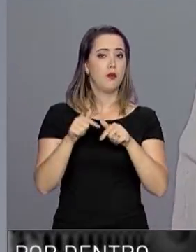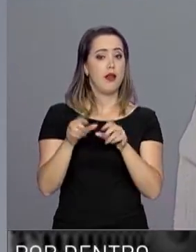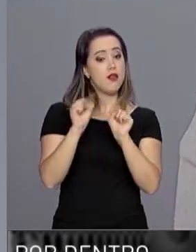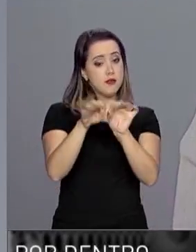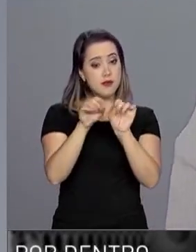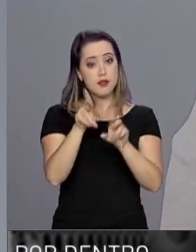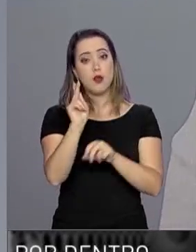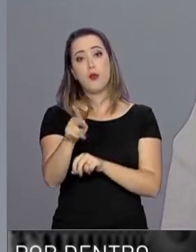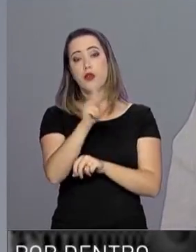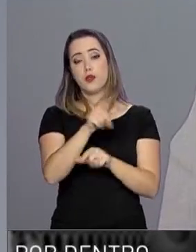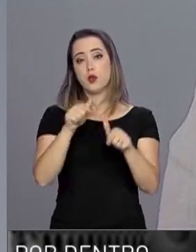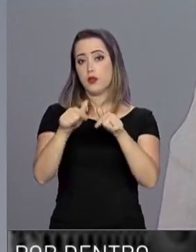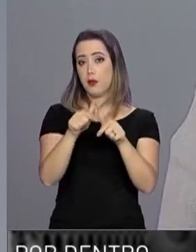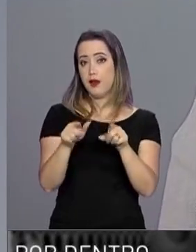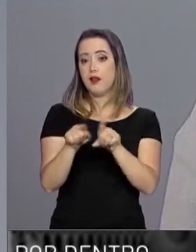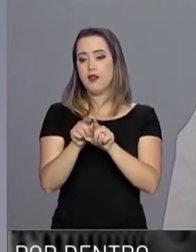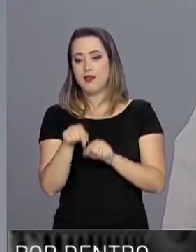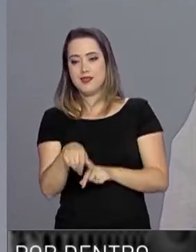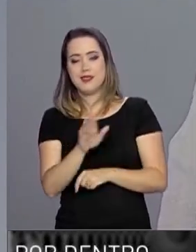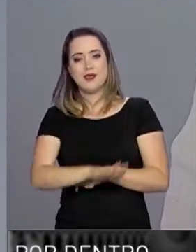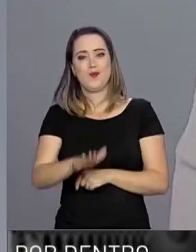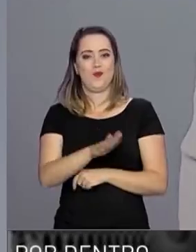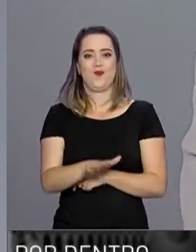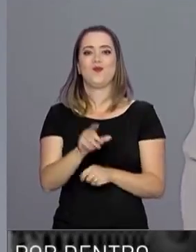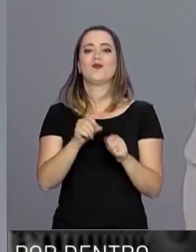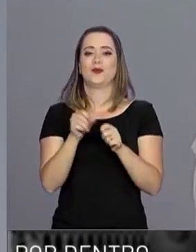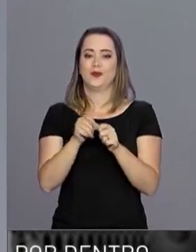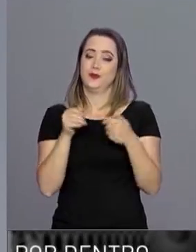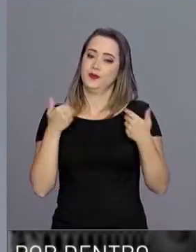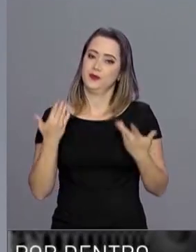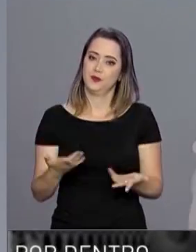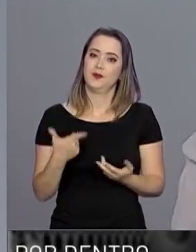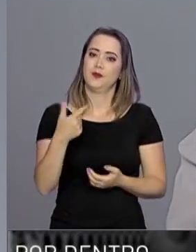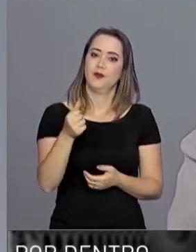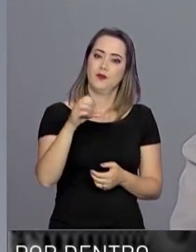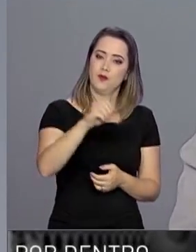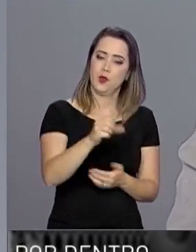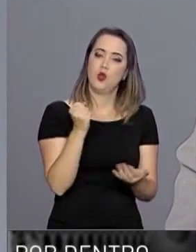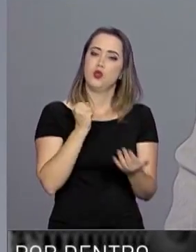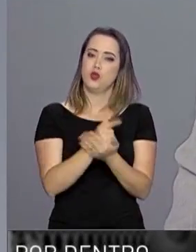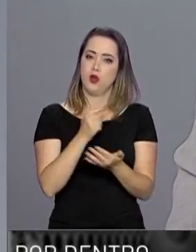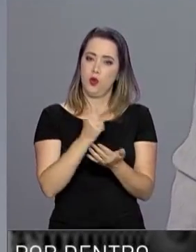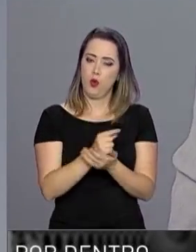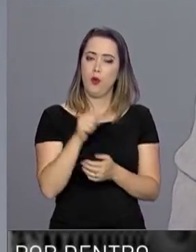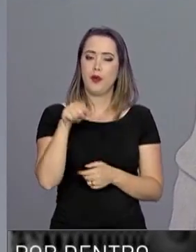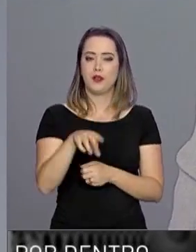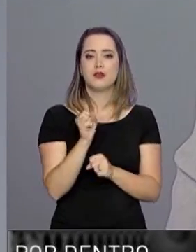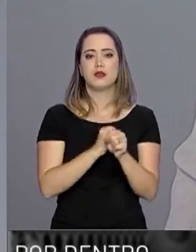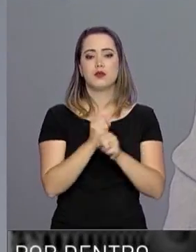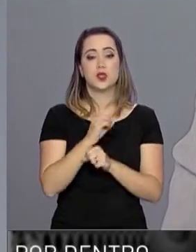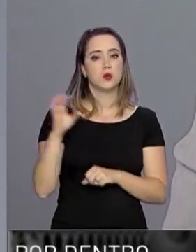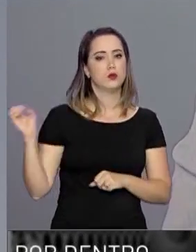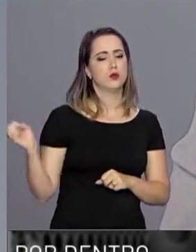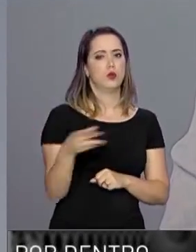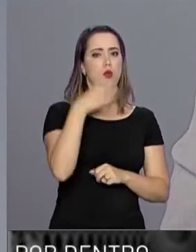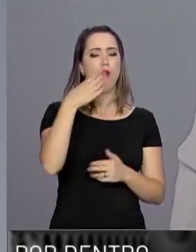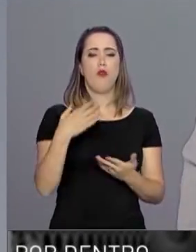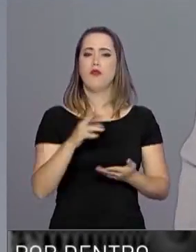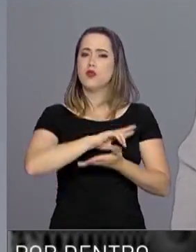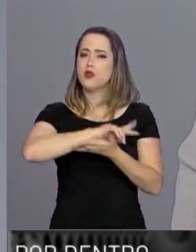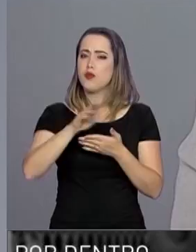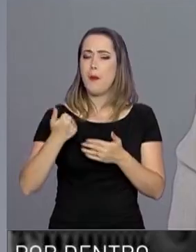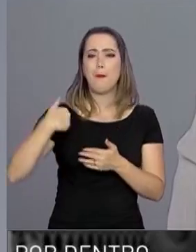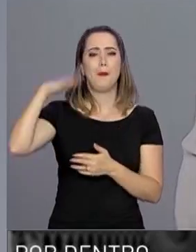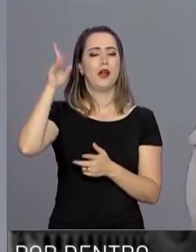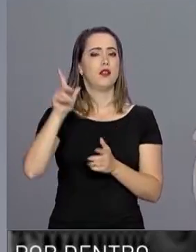importante que todos os alunos terão a partir do ano de 2019. Nós estamos no processo de compra desse ano. É inédito, são muito